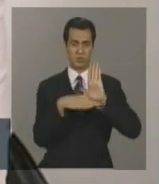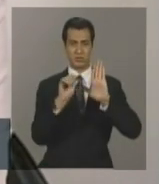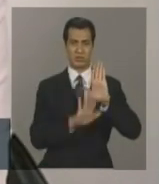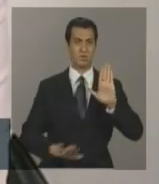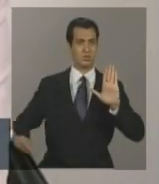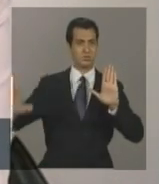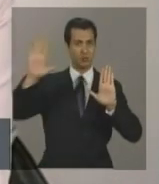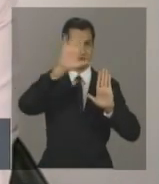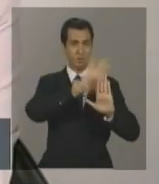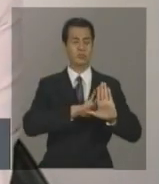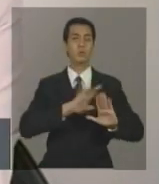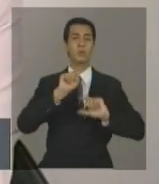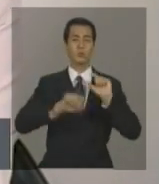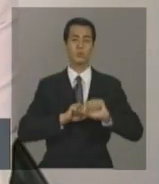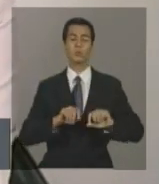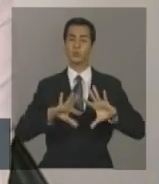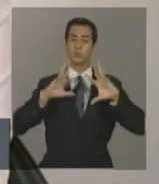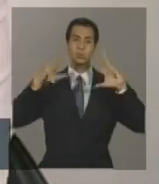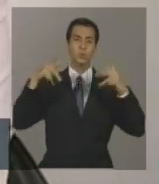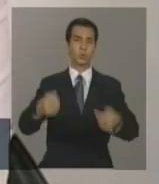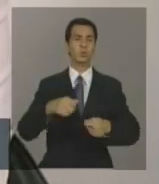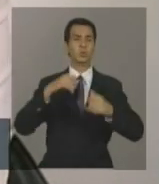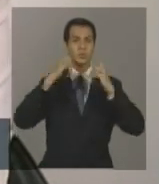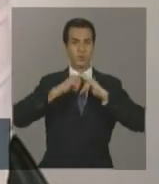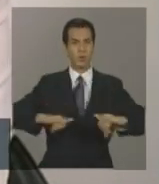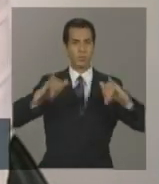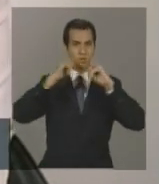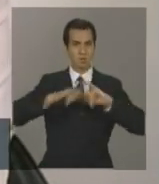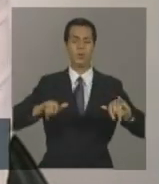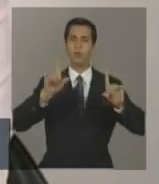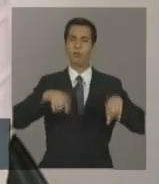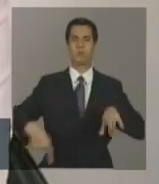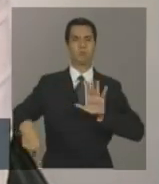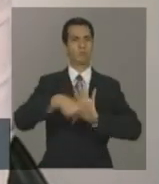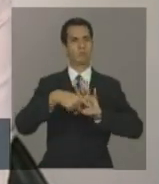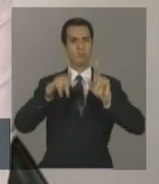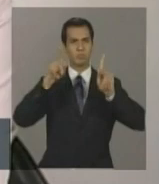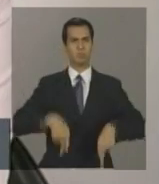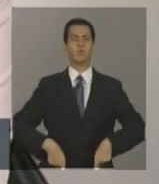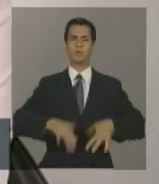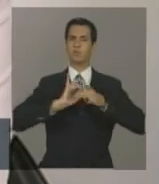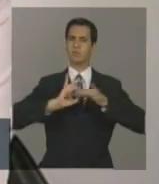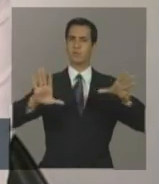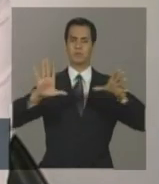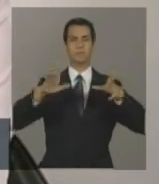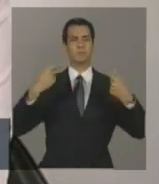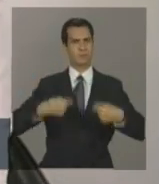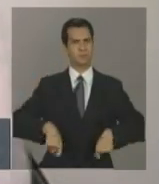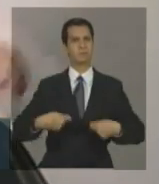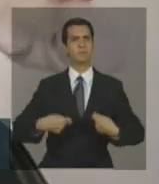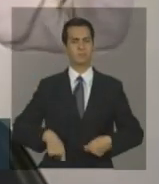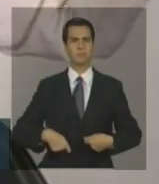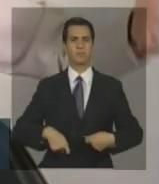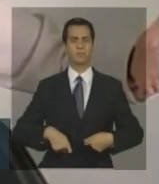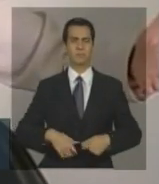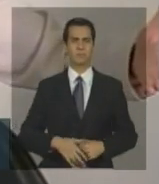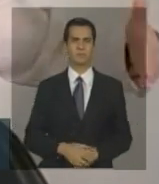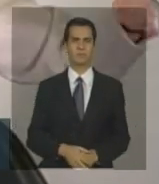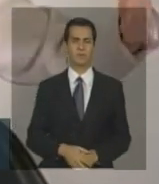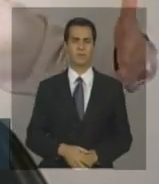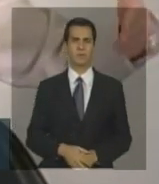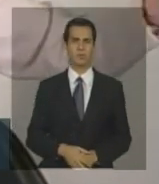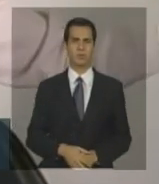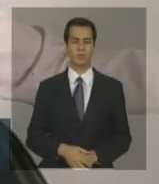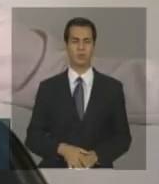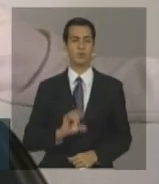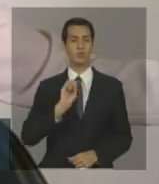hoje é que toda informação é pública. Esse é o patamar básico. A exceção é